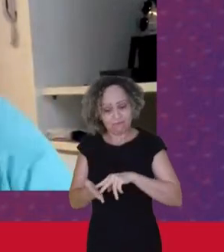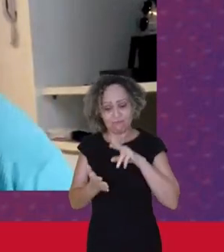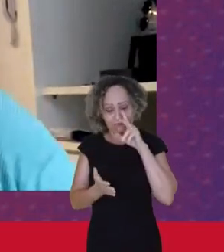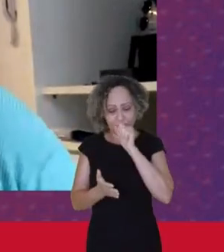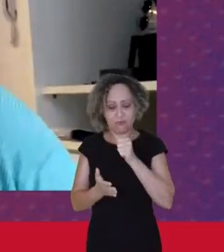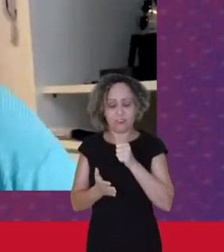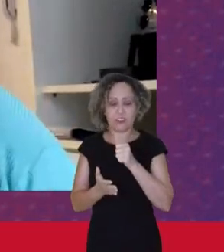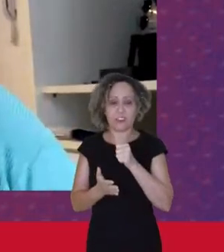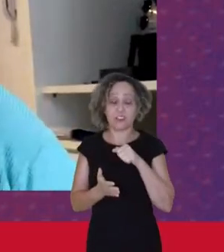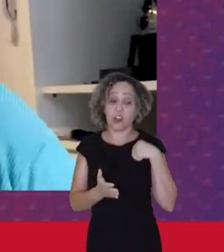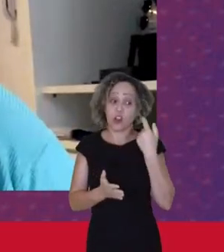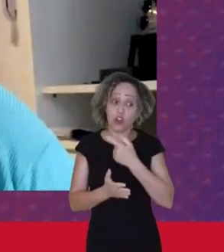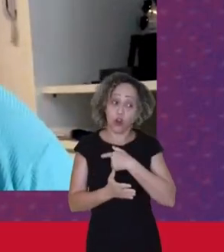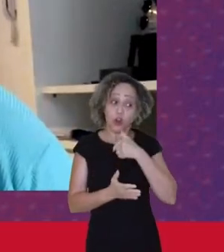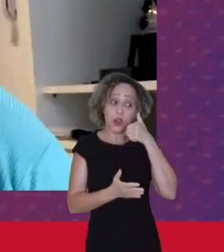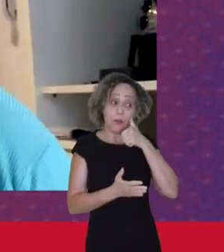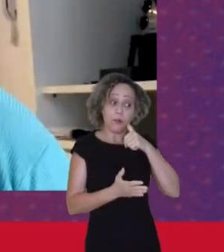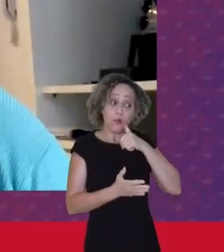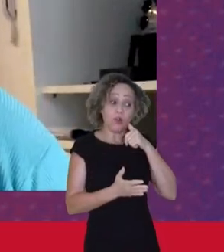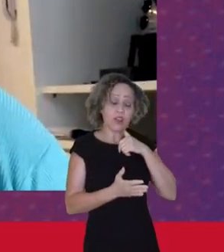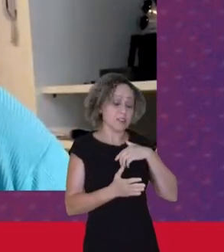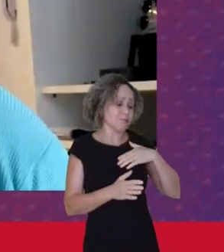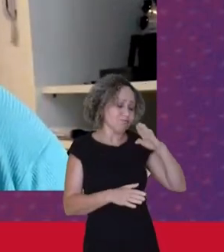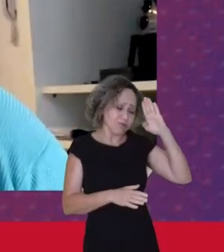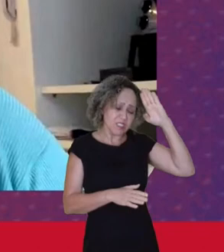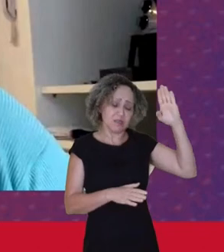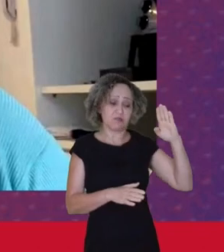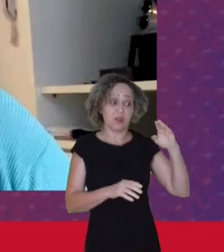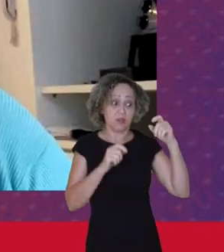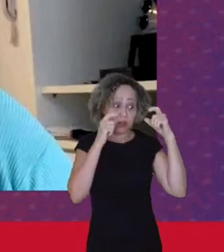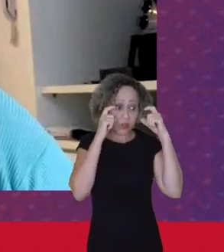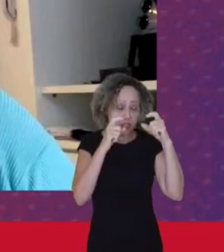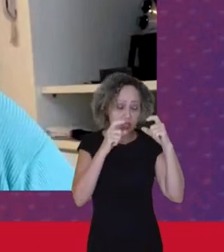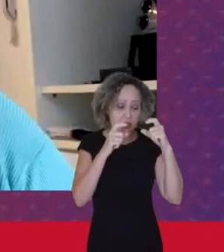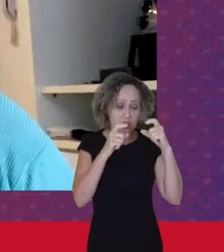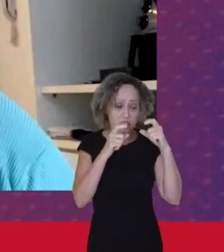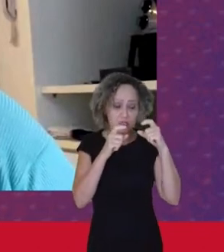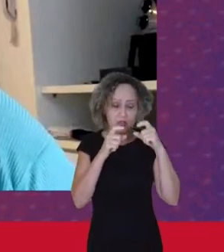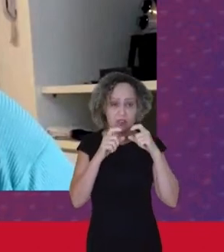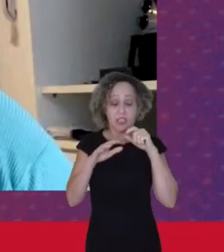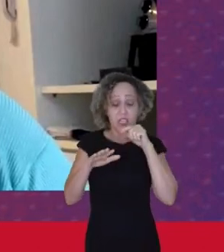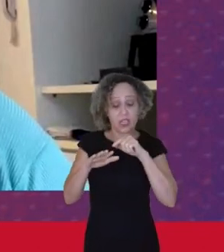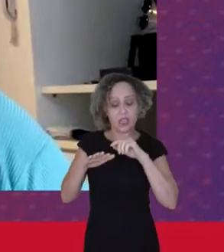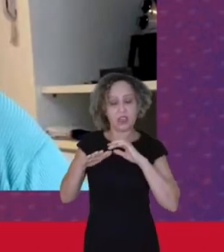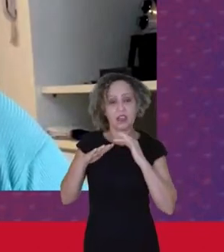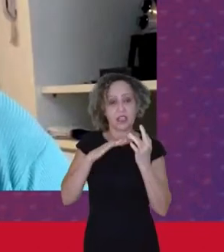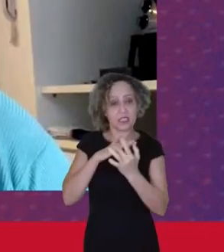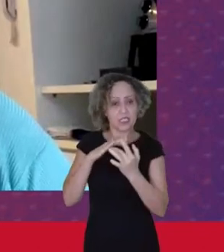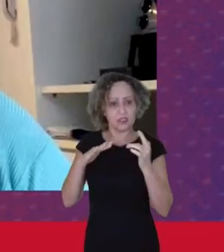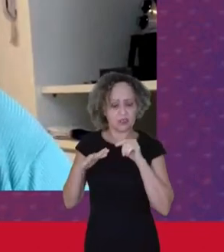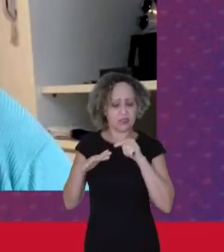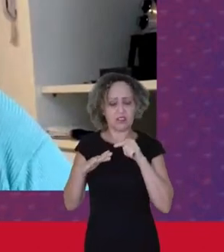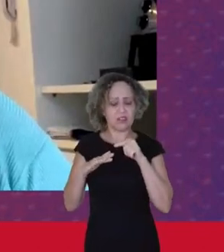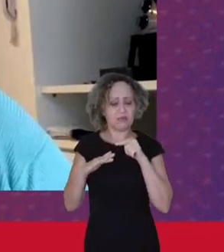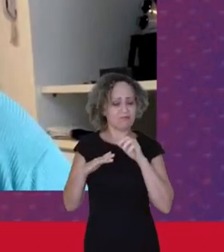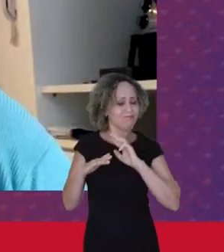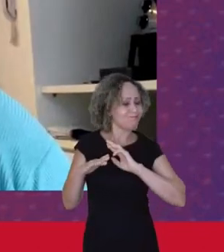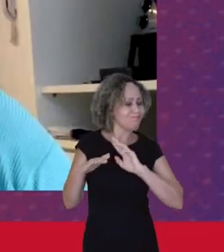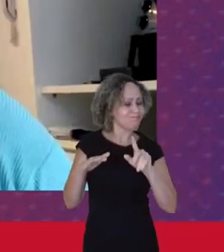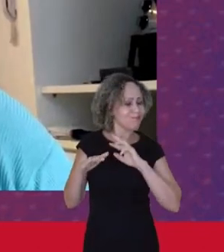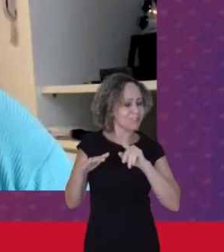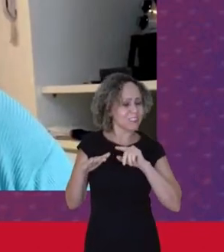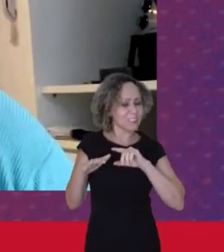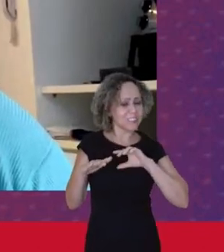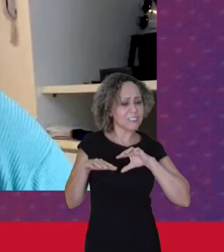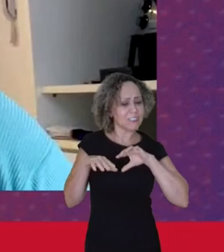as principais interessadas que as redes sociais não sejam fonte e mecanismo de